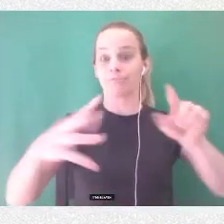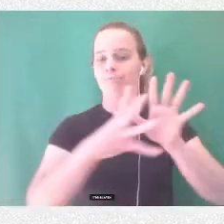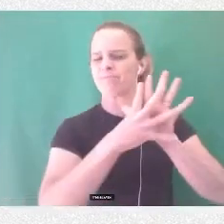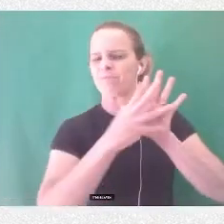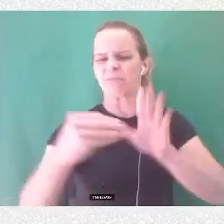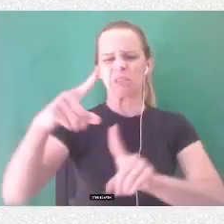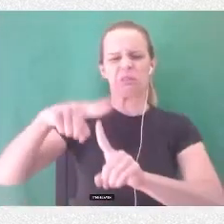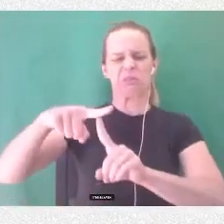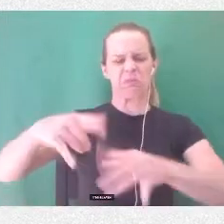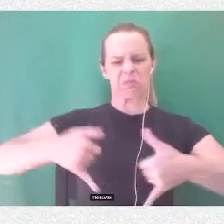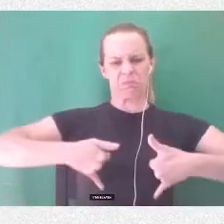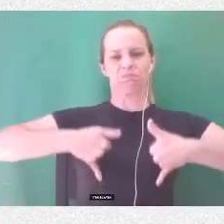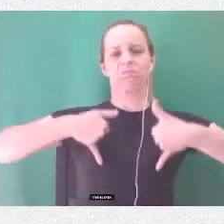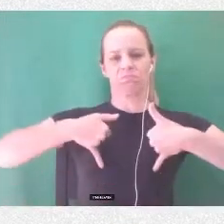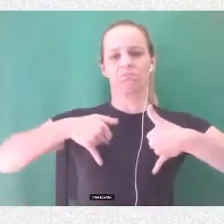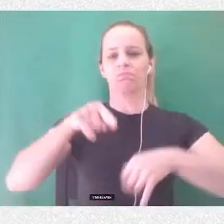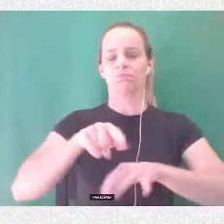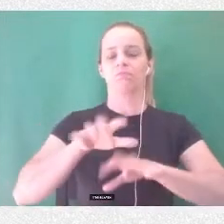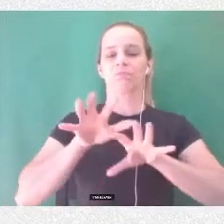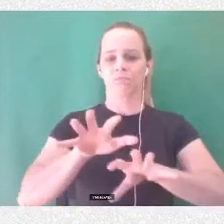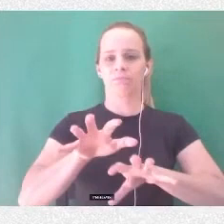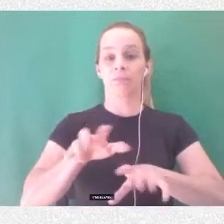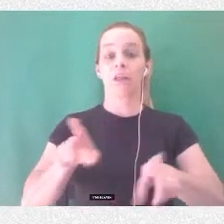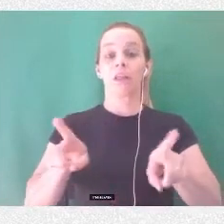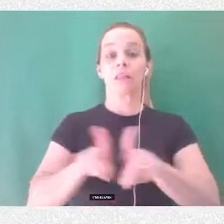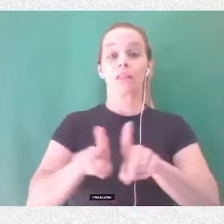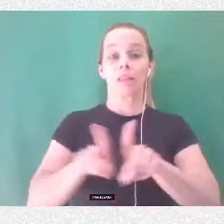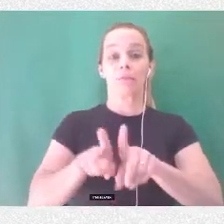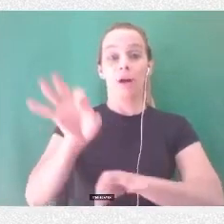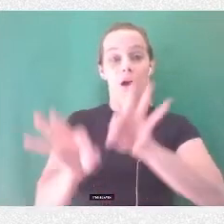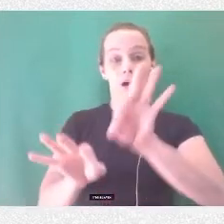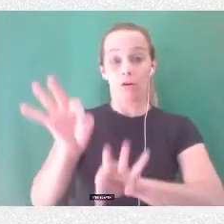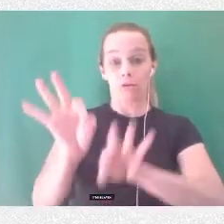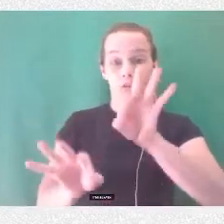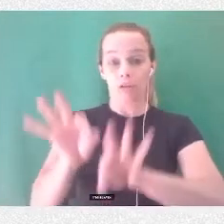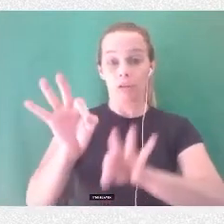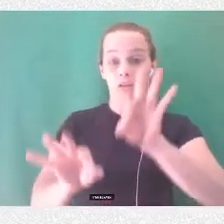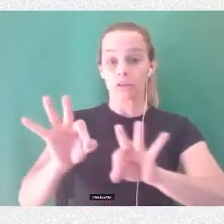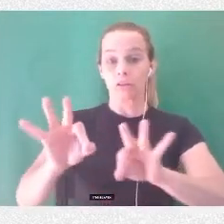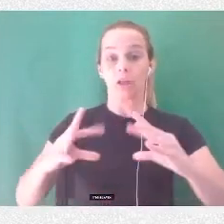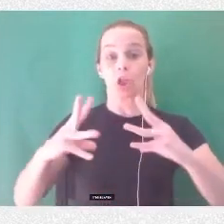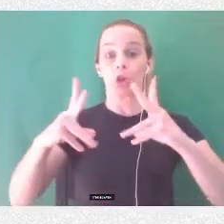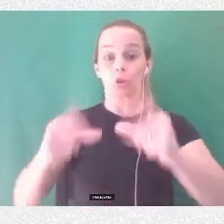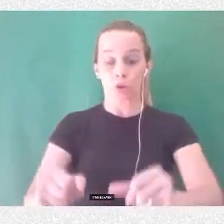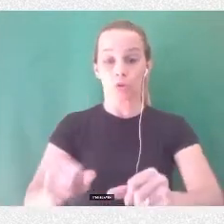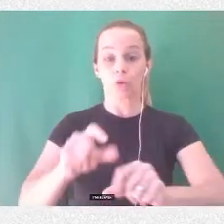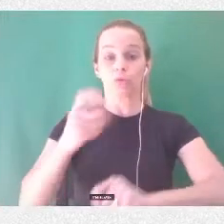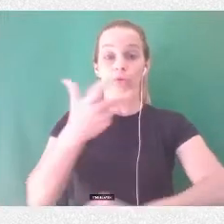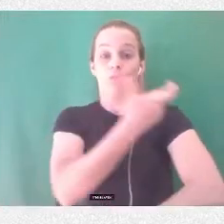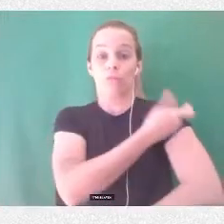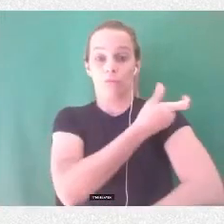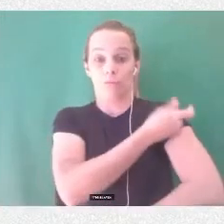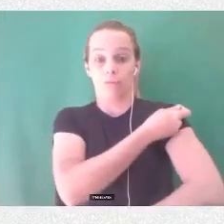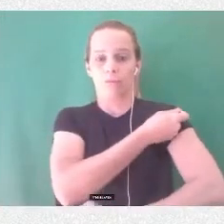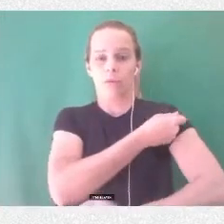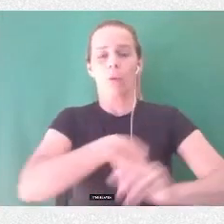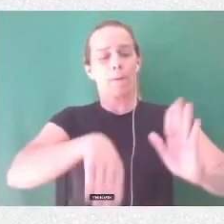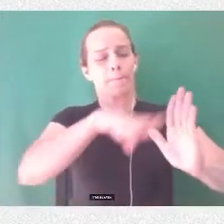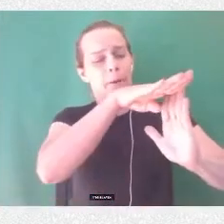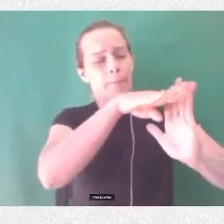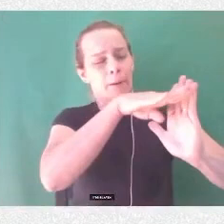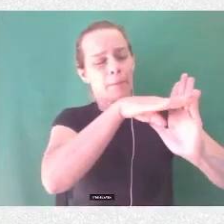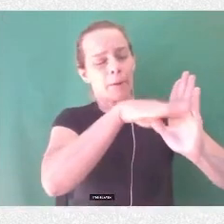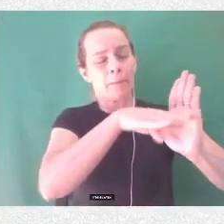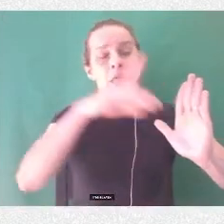honrado por isso. Certamente a organização dos processos vacinais é que compuseram toda essa